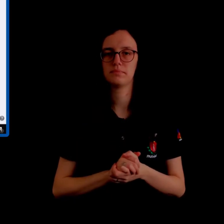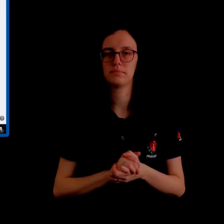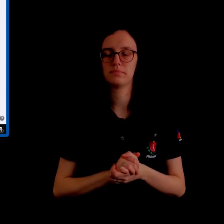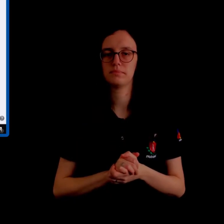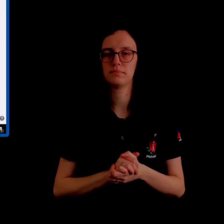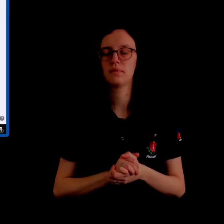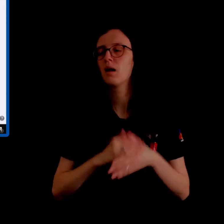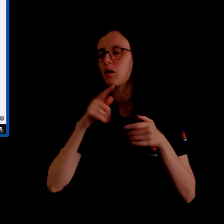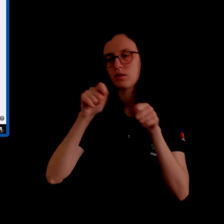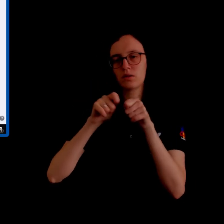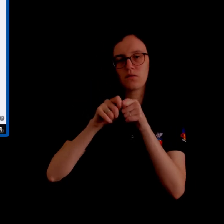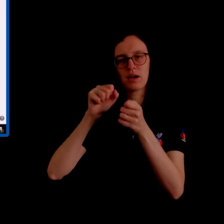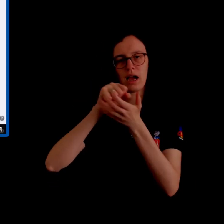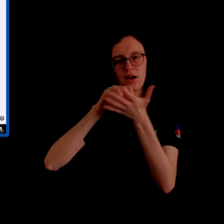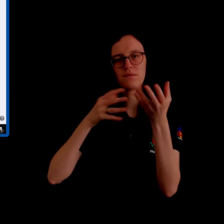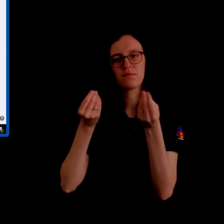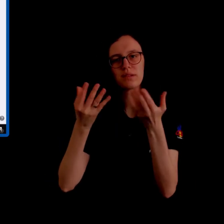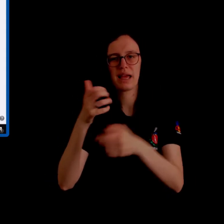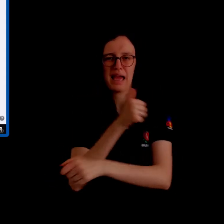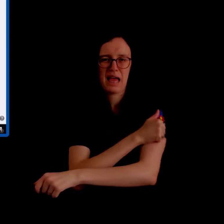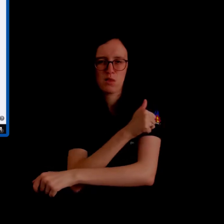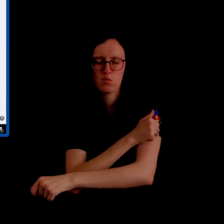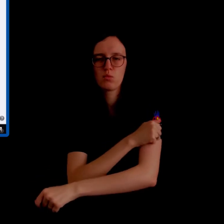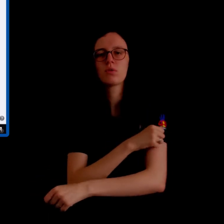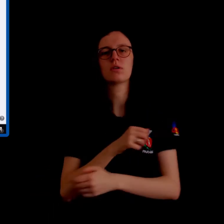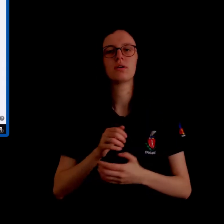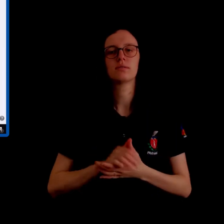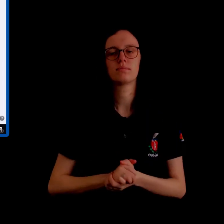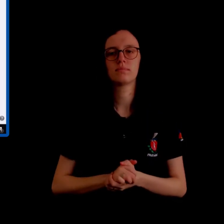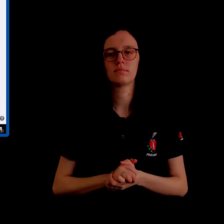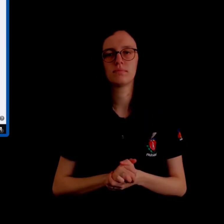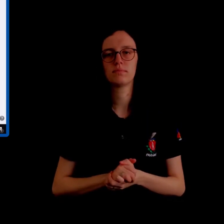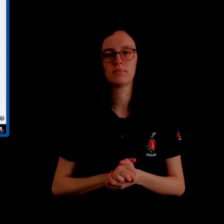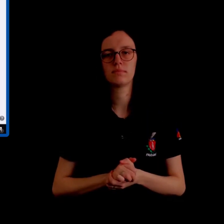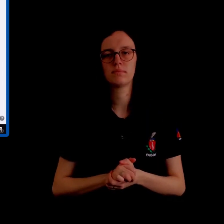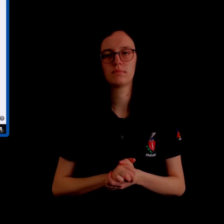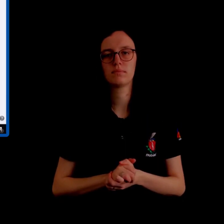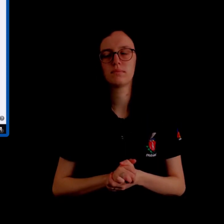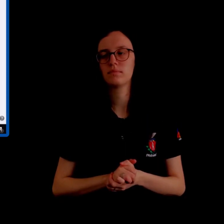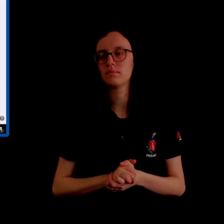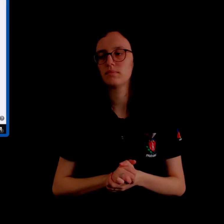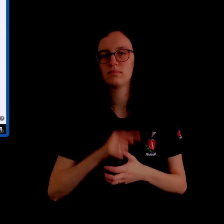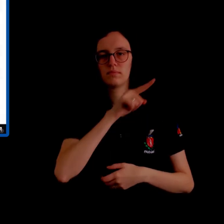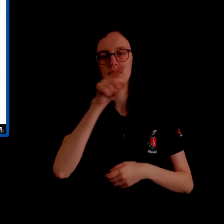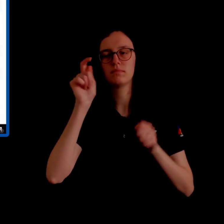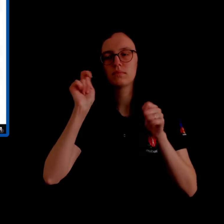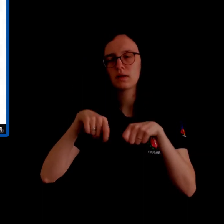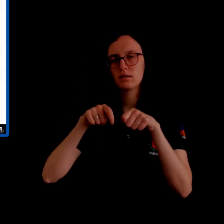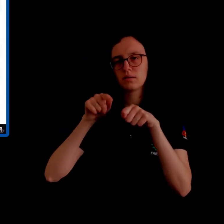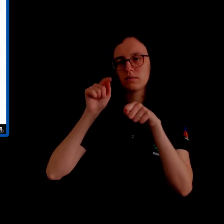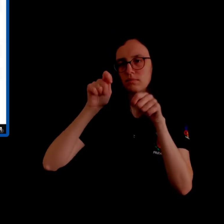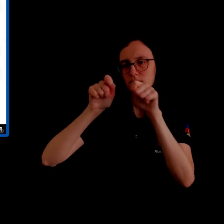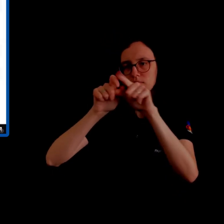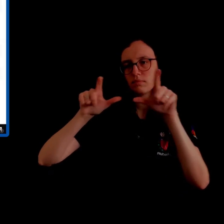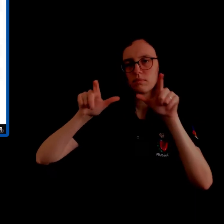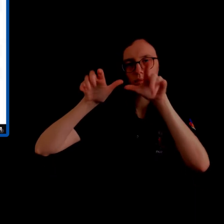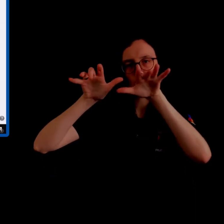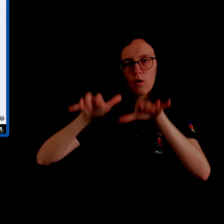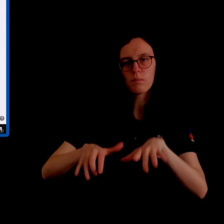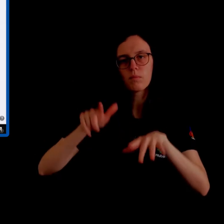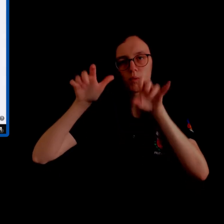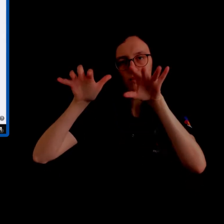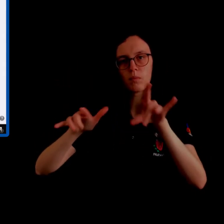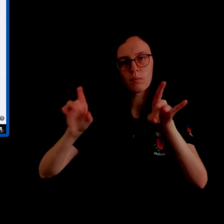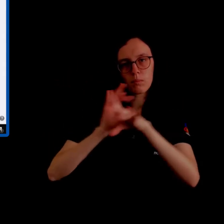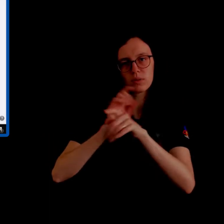Quando você faz uma atividade para o seu aluno, você clica né, no seu formulário está